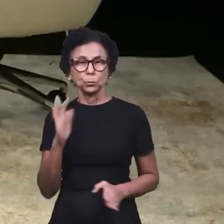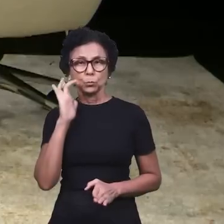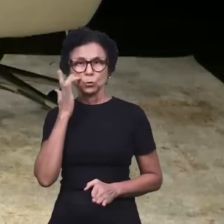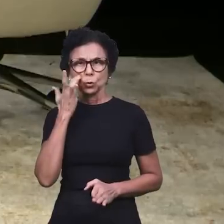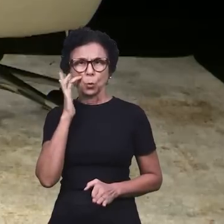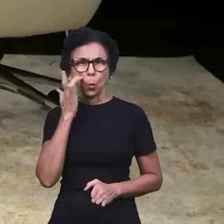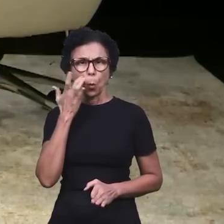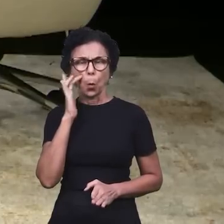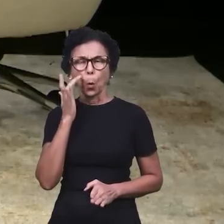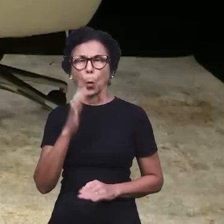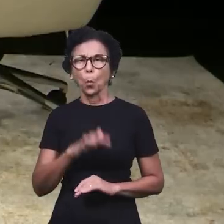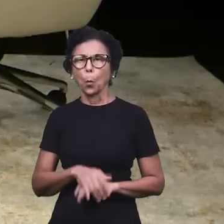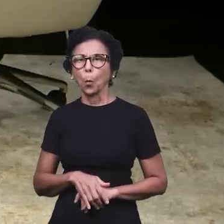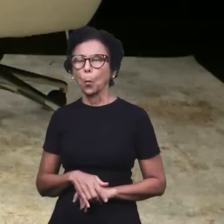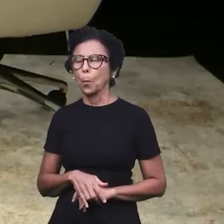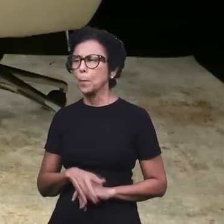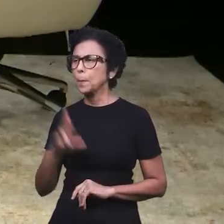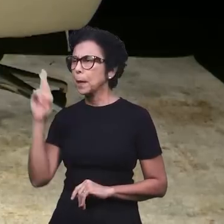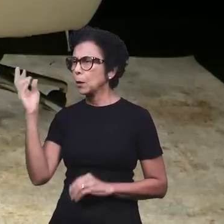senhor disse, não, o recurso não é esse.